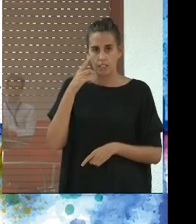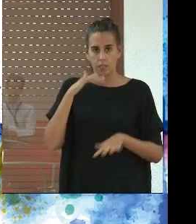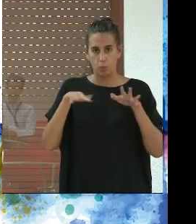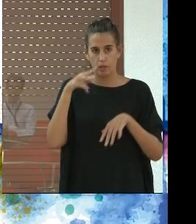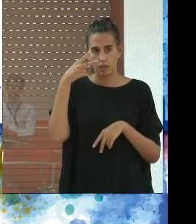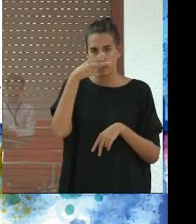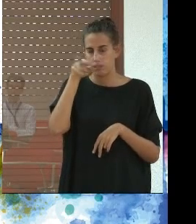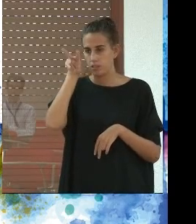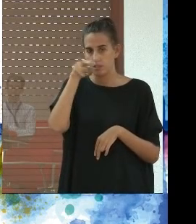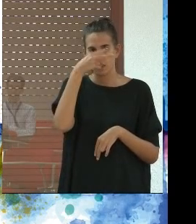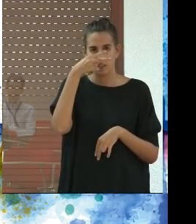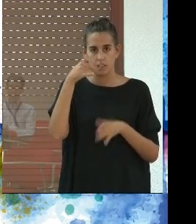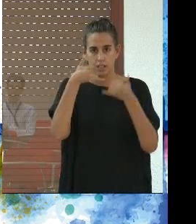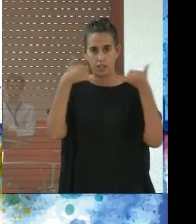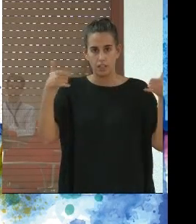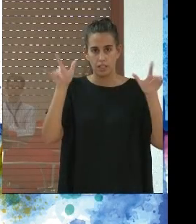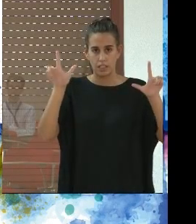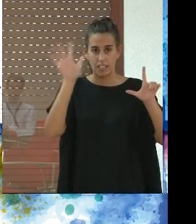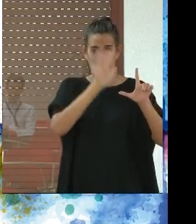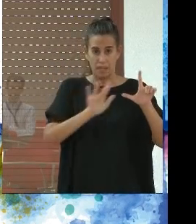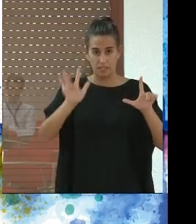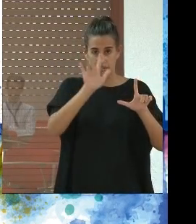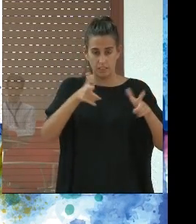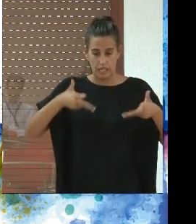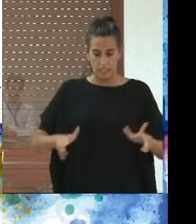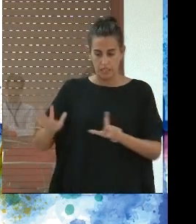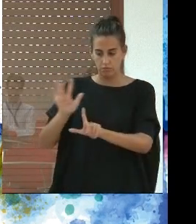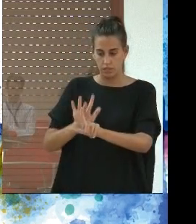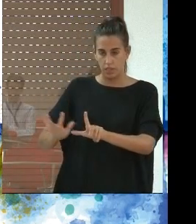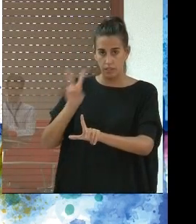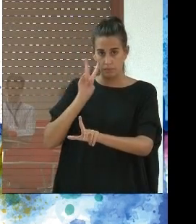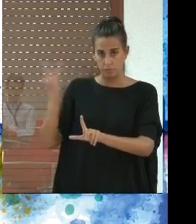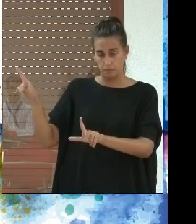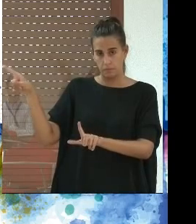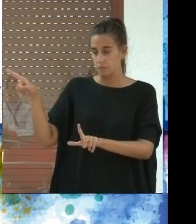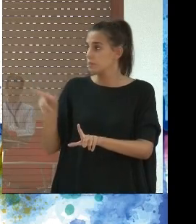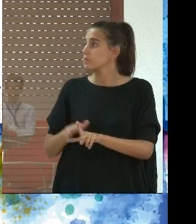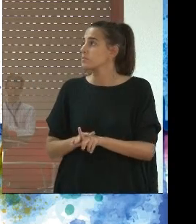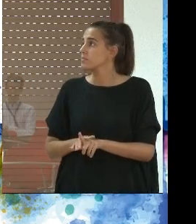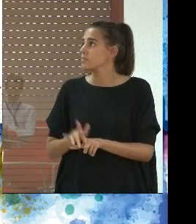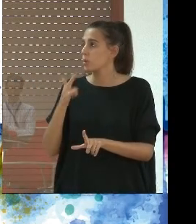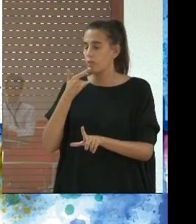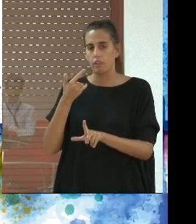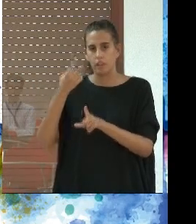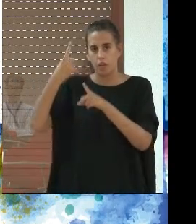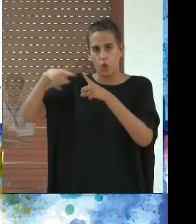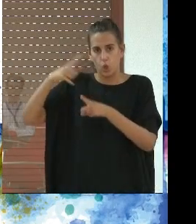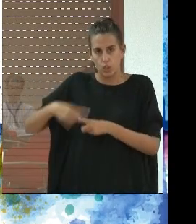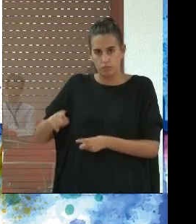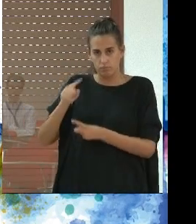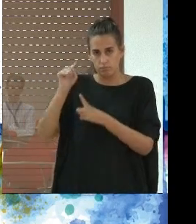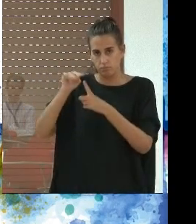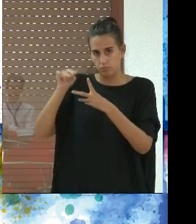a lentidão da justiça, já que até hoje a data do julgamento não foi marcada. Aí não tem.